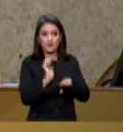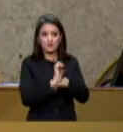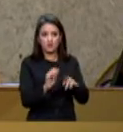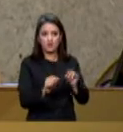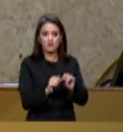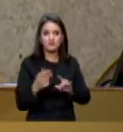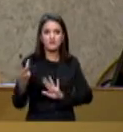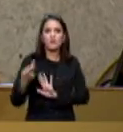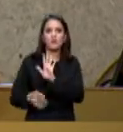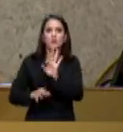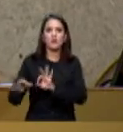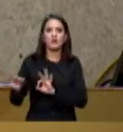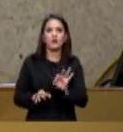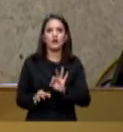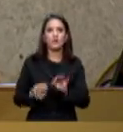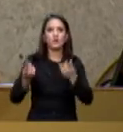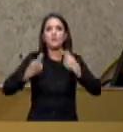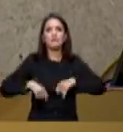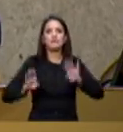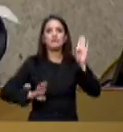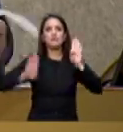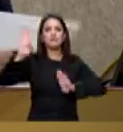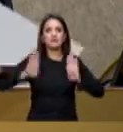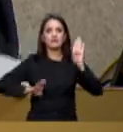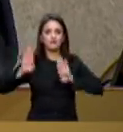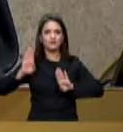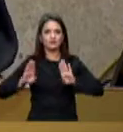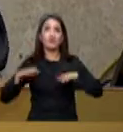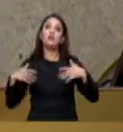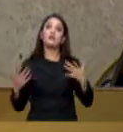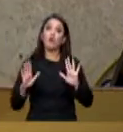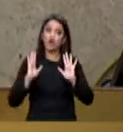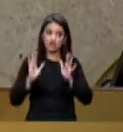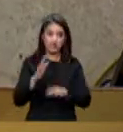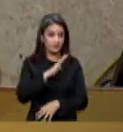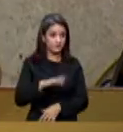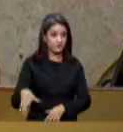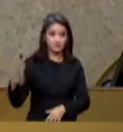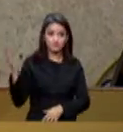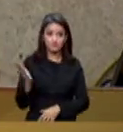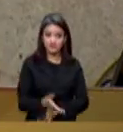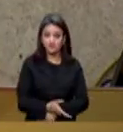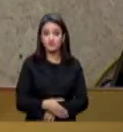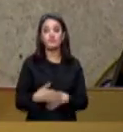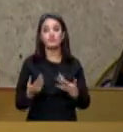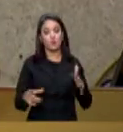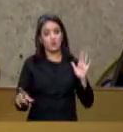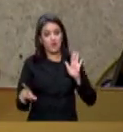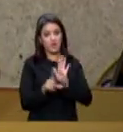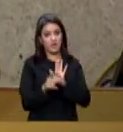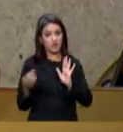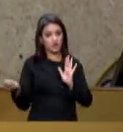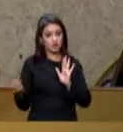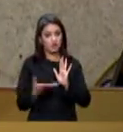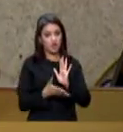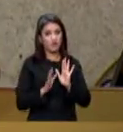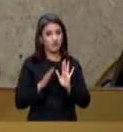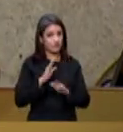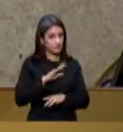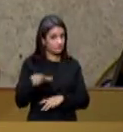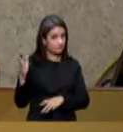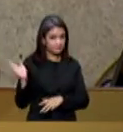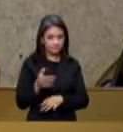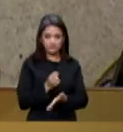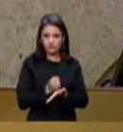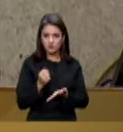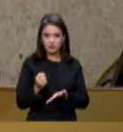é celebrado diretamente sem licitação. E aqui, segundo a nova lei, ela extingue os